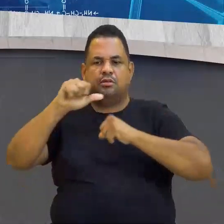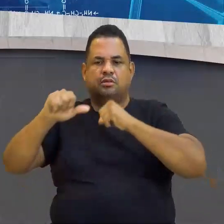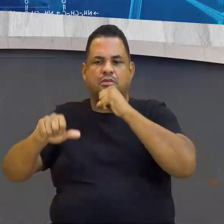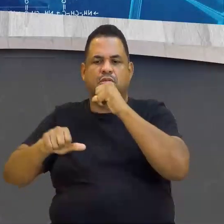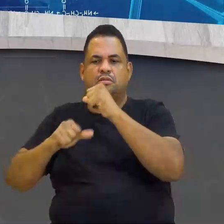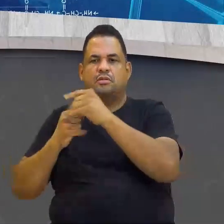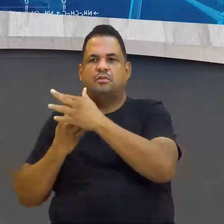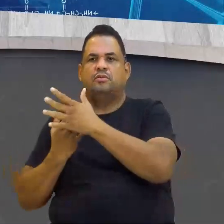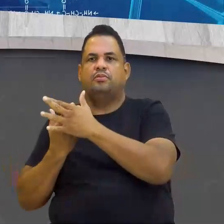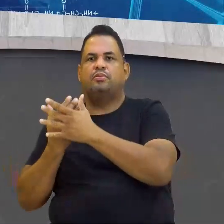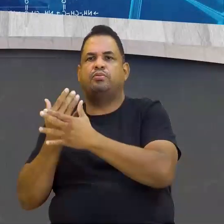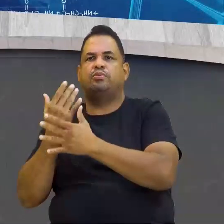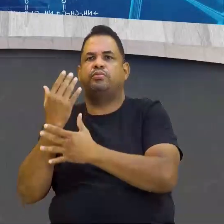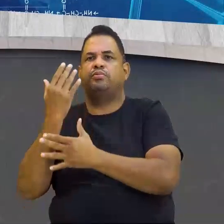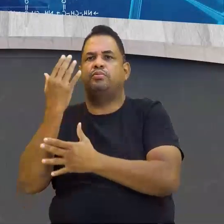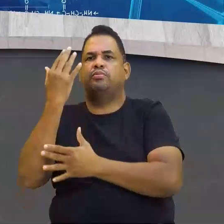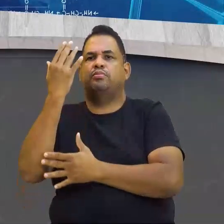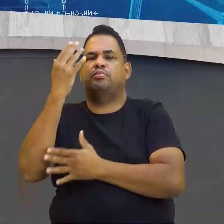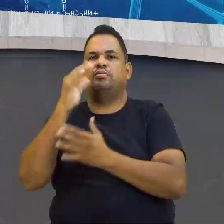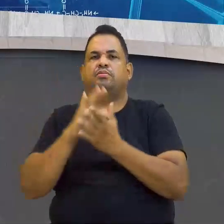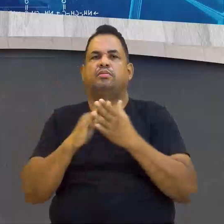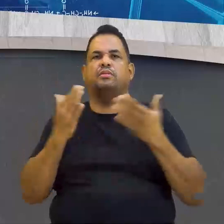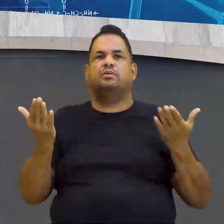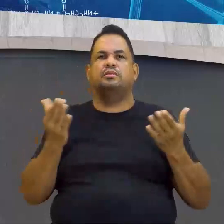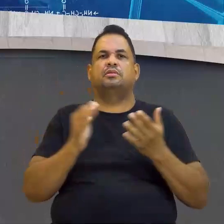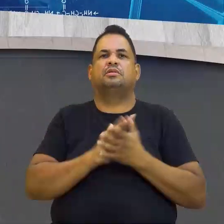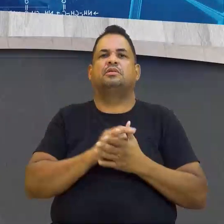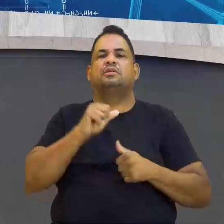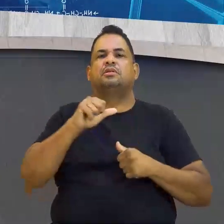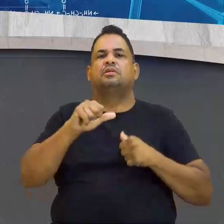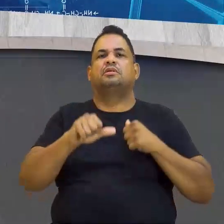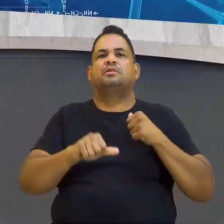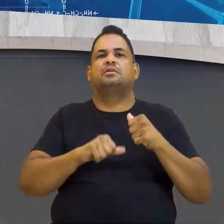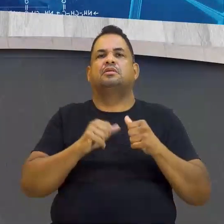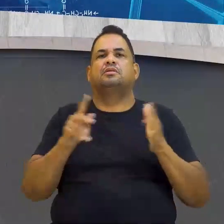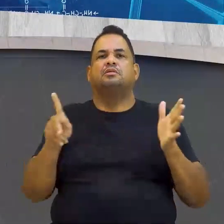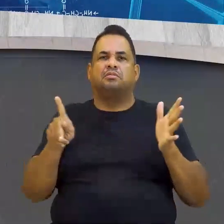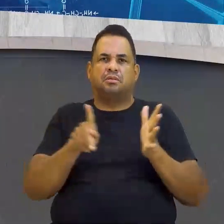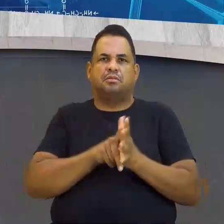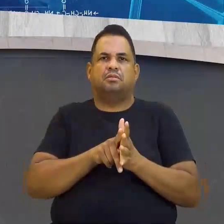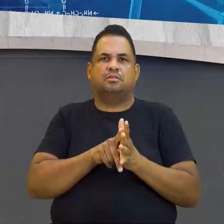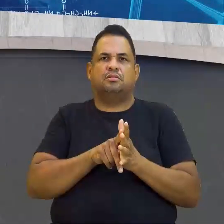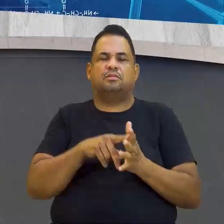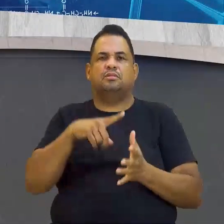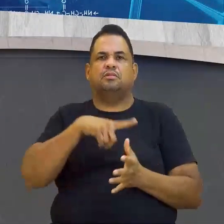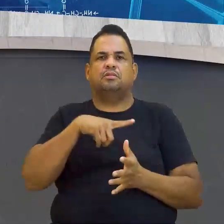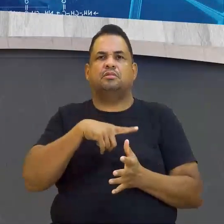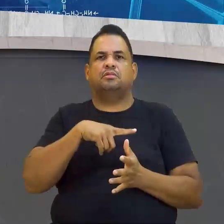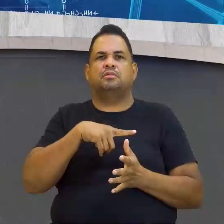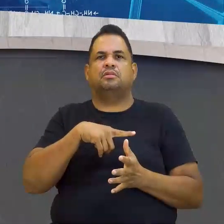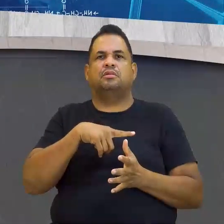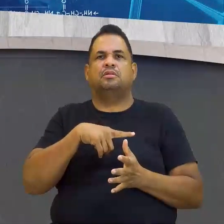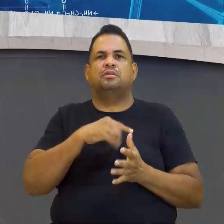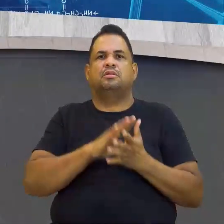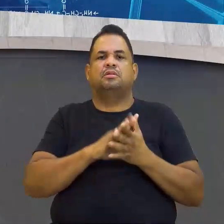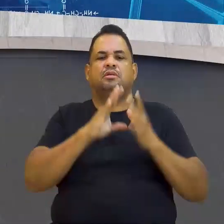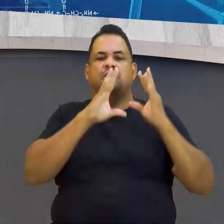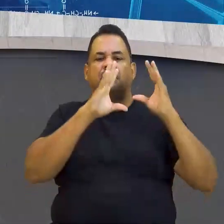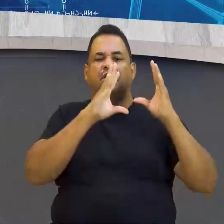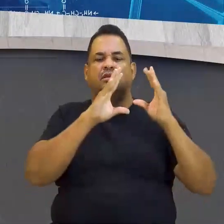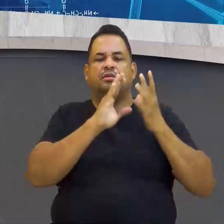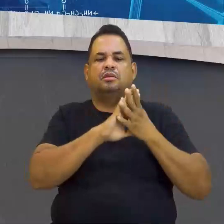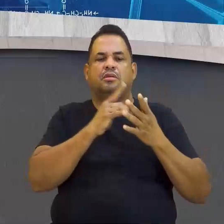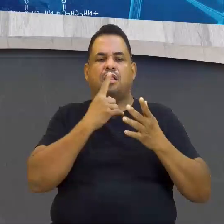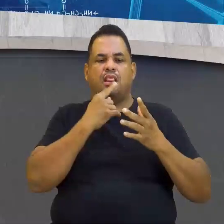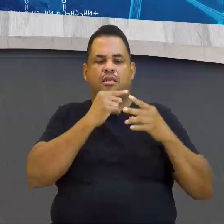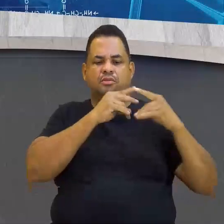fase gasosa. Então, nessa temperatura em específico, nós vamos ter a coexistência do sal líquido com o